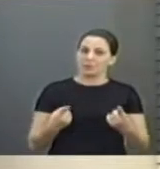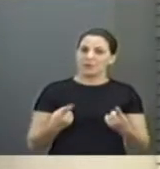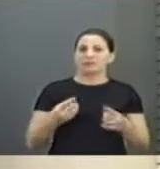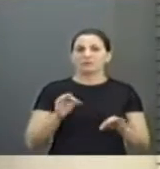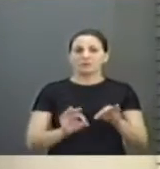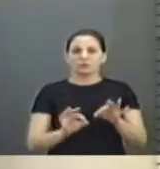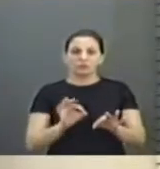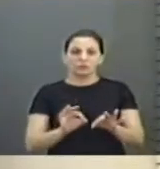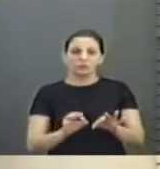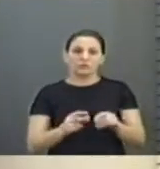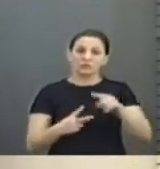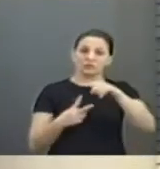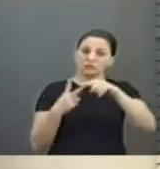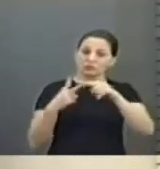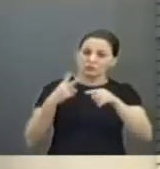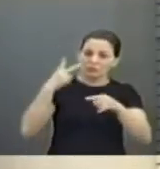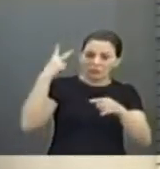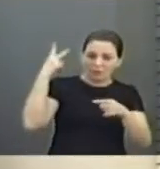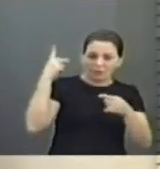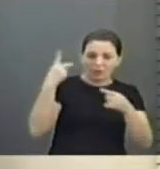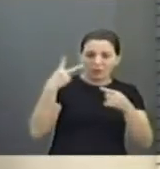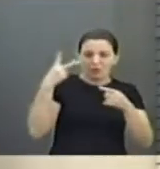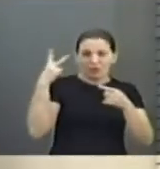segunda que é caçada em São Paulo já,